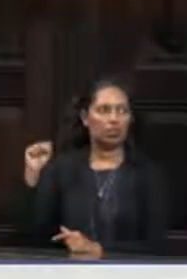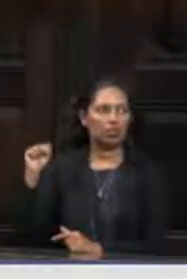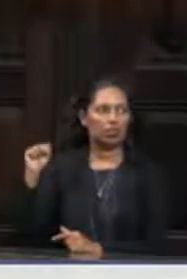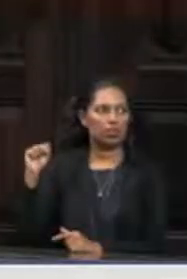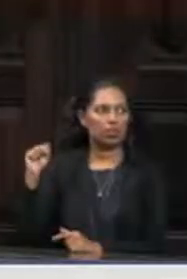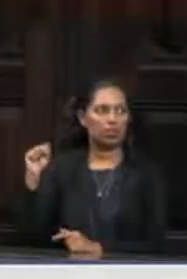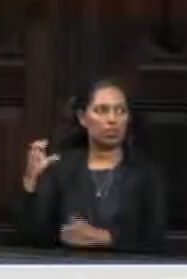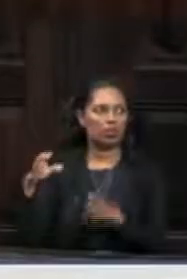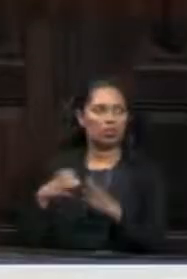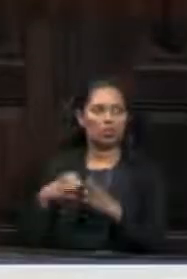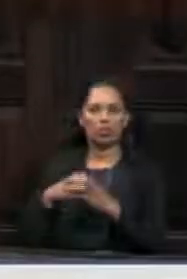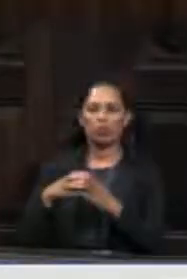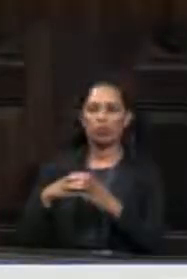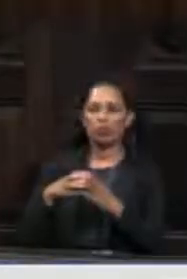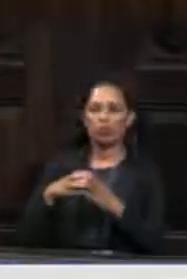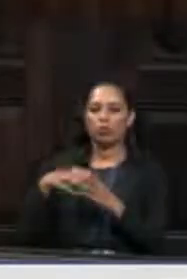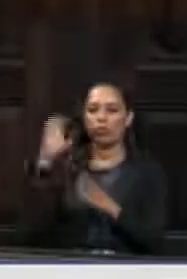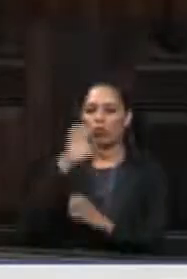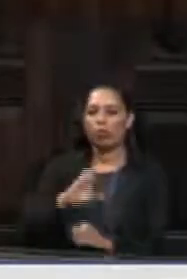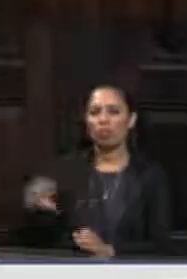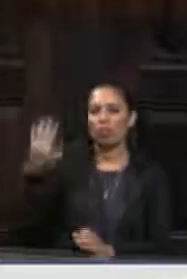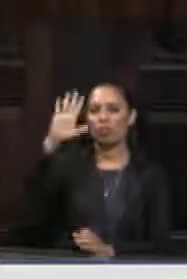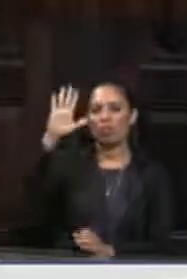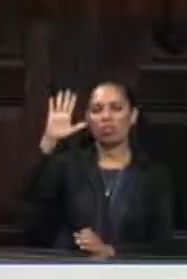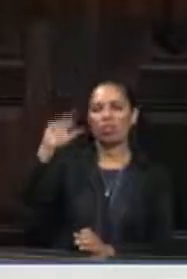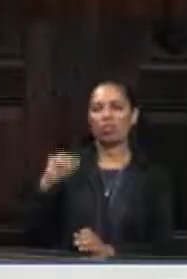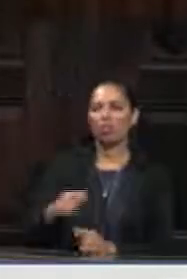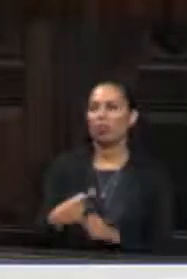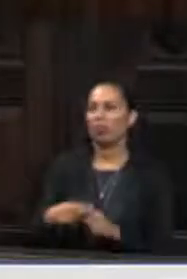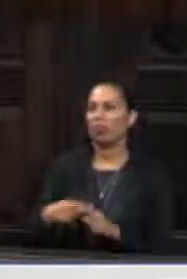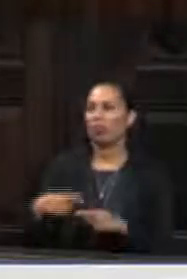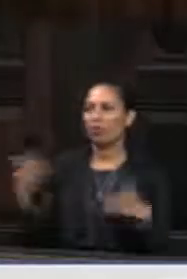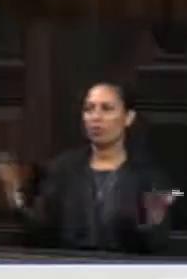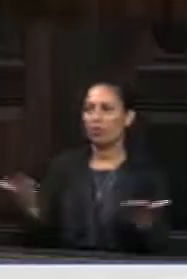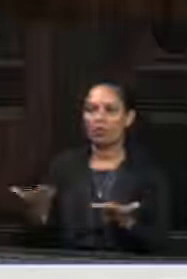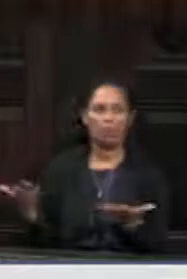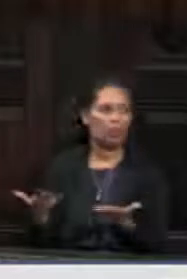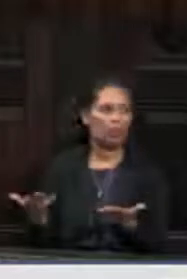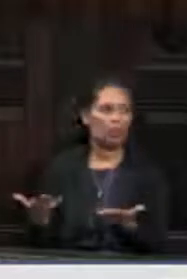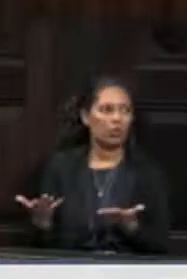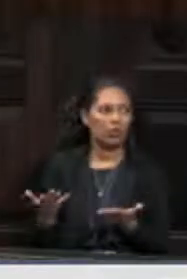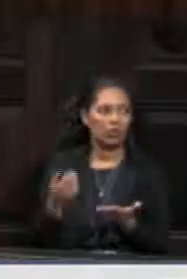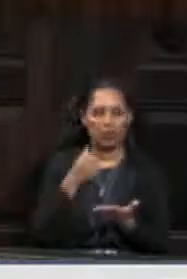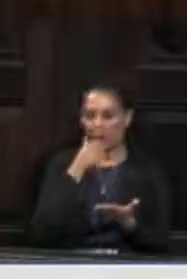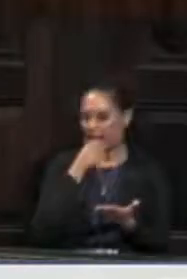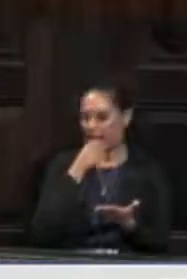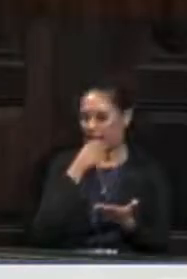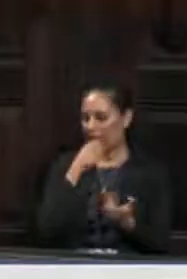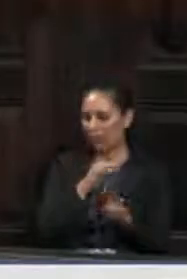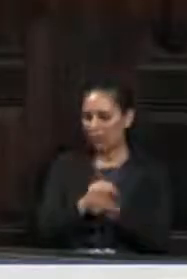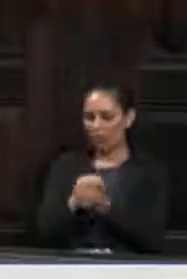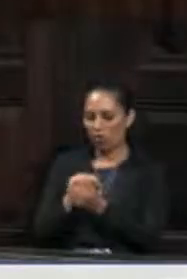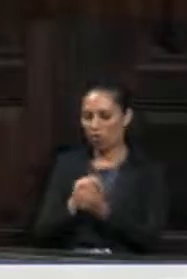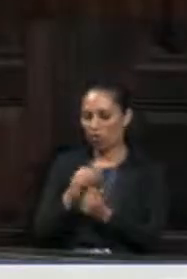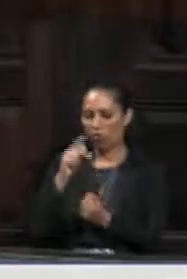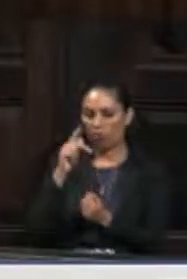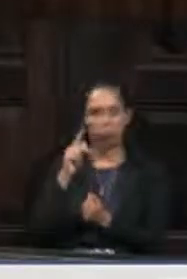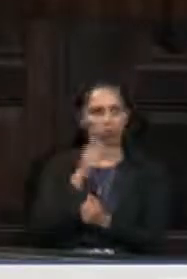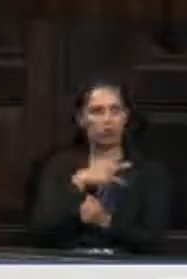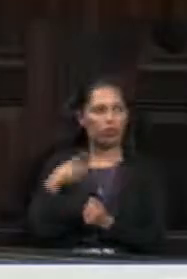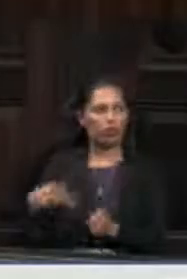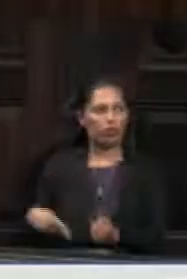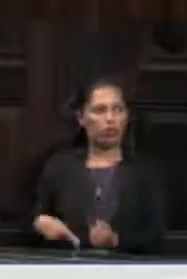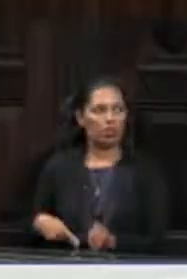da bancada evangélica. Porque hoje eles estiveram com o presidente do STF e demonstraram a